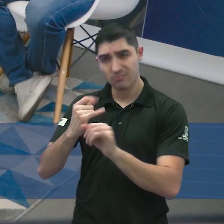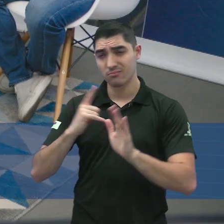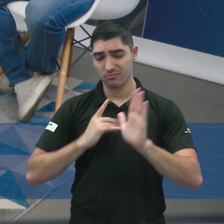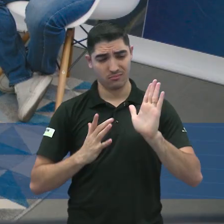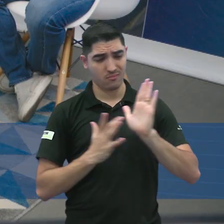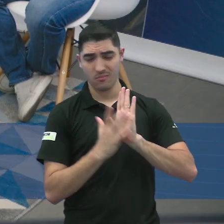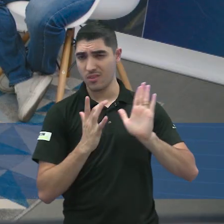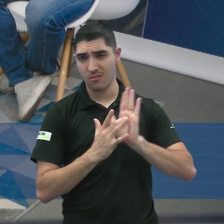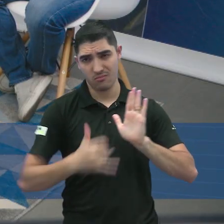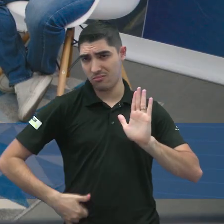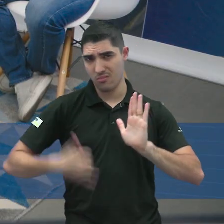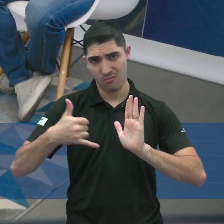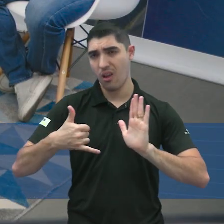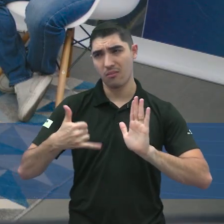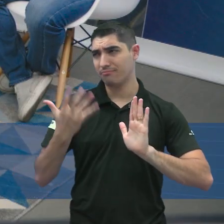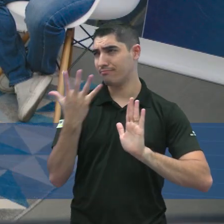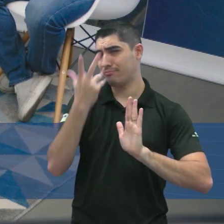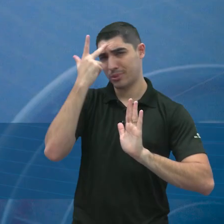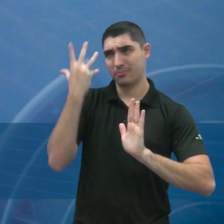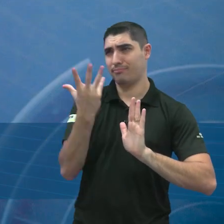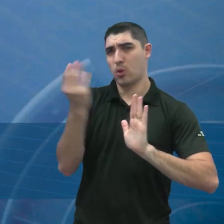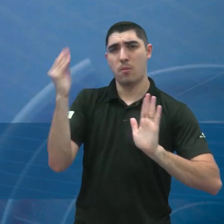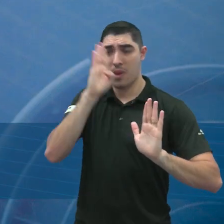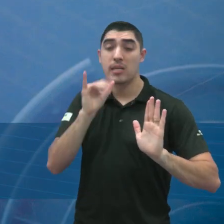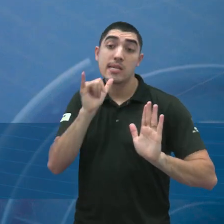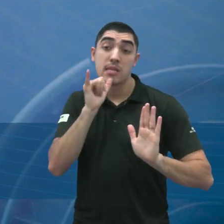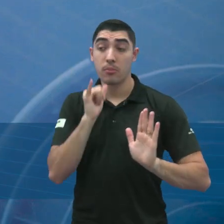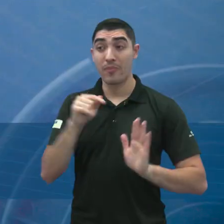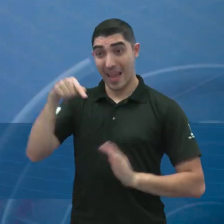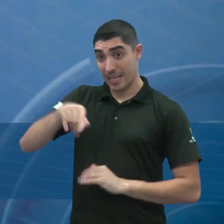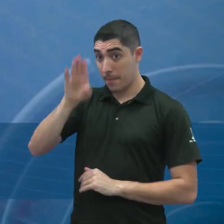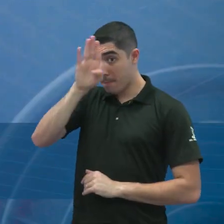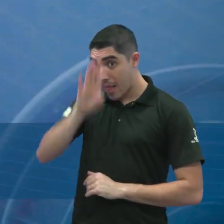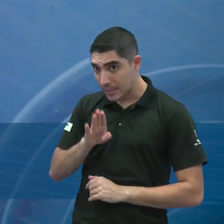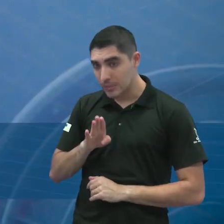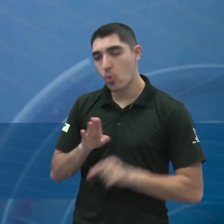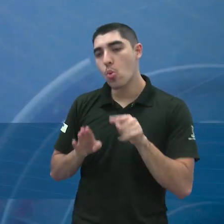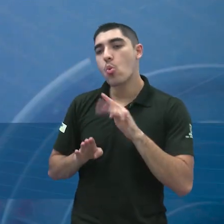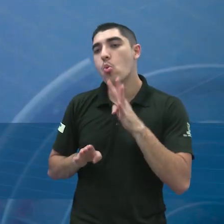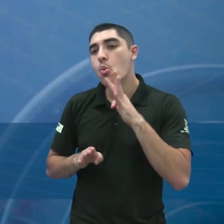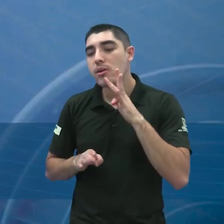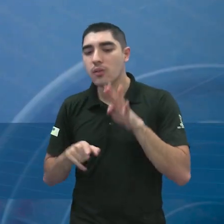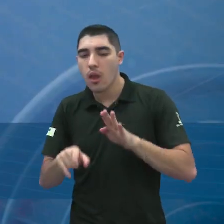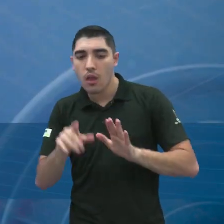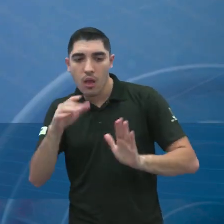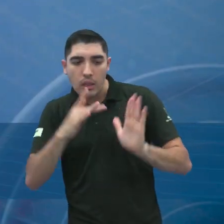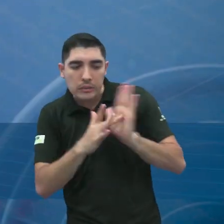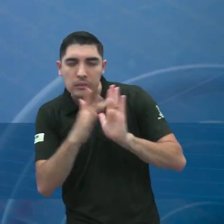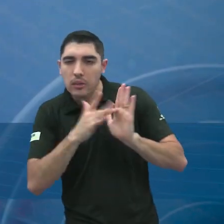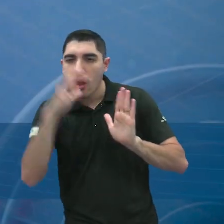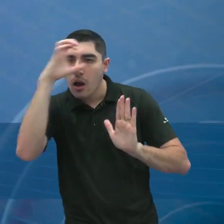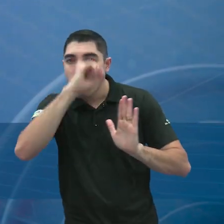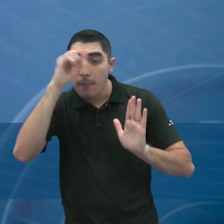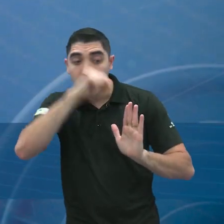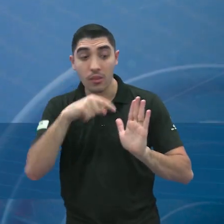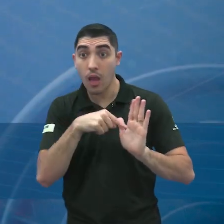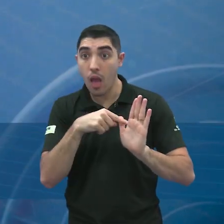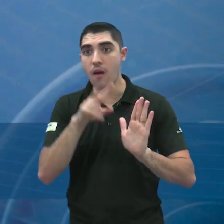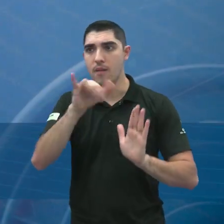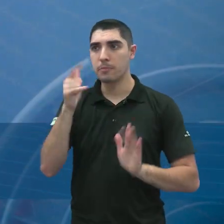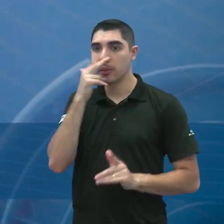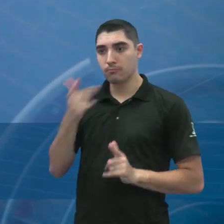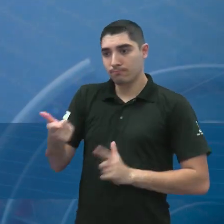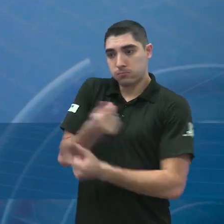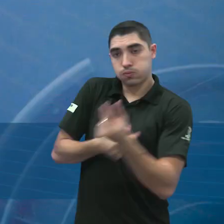de muitos brasileiros. Que nem muito bem o Renato comentou, a inclusão brasileira está realmente fazendo a economia girar muito mais